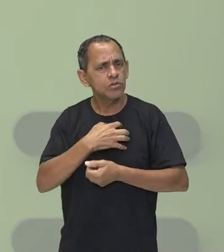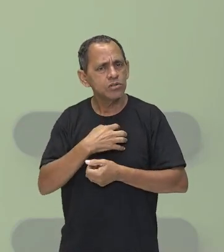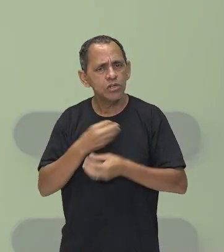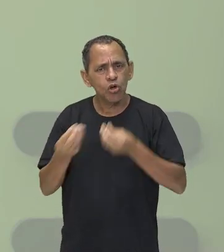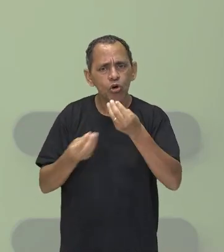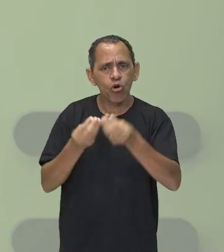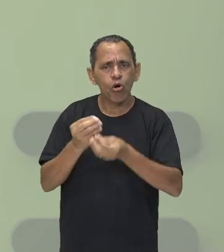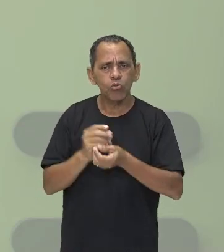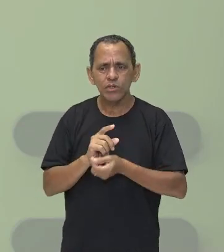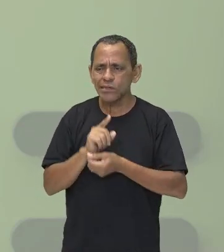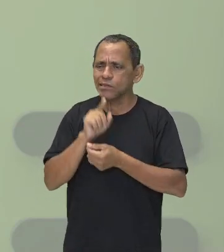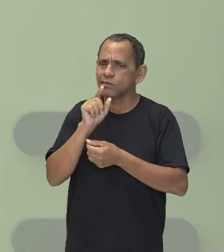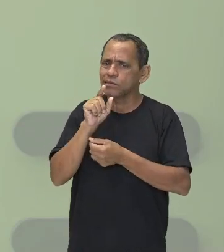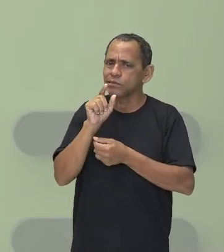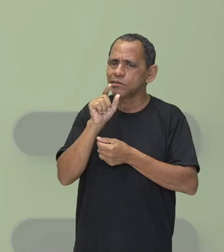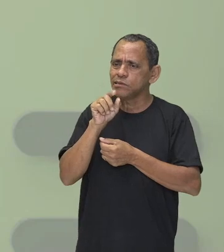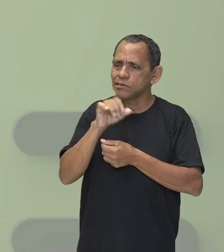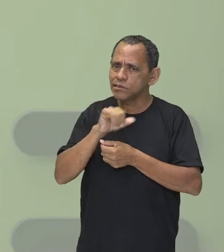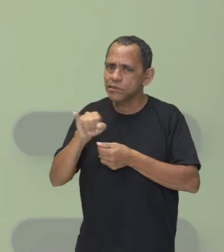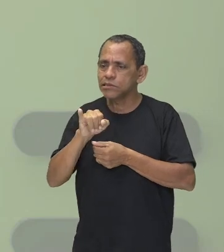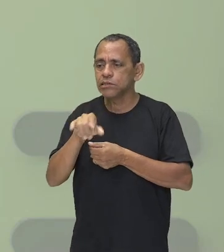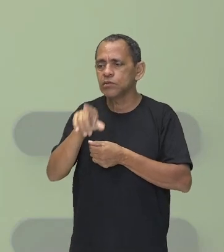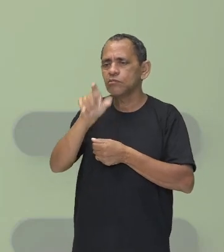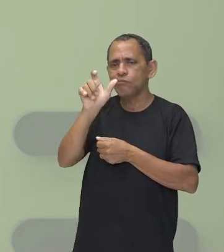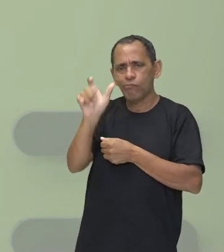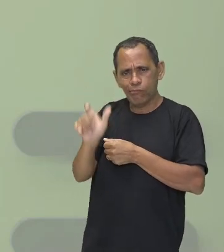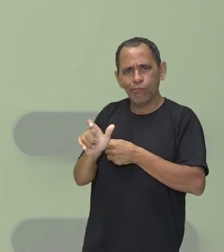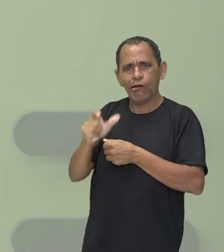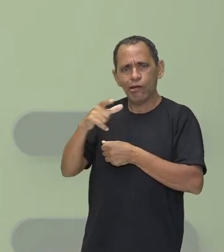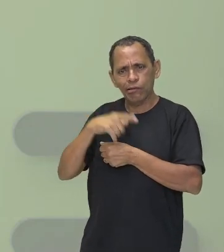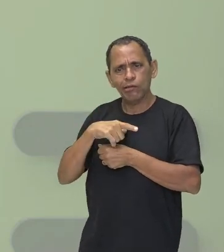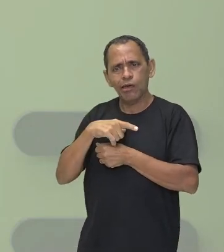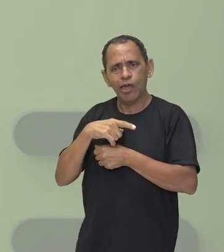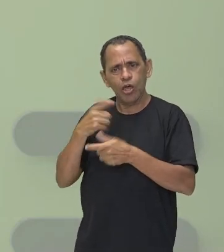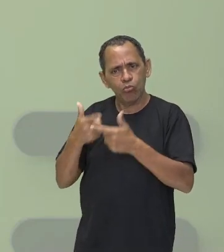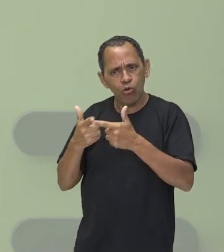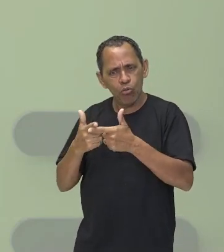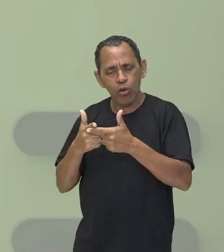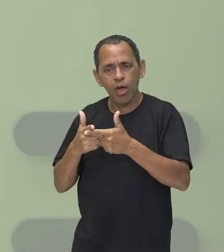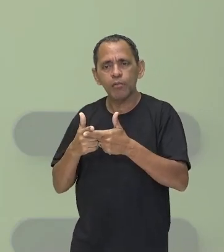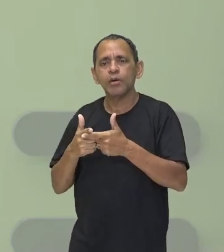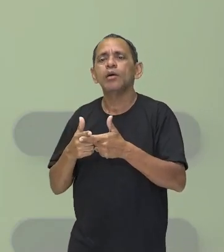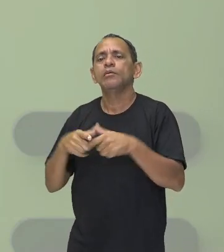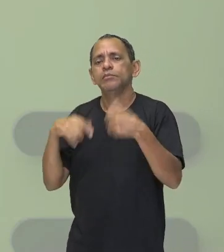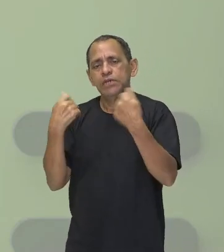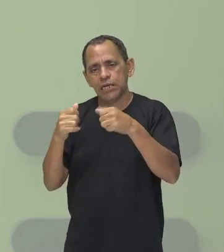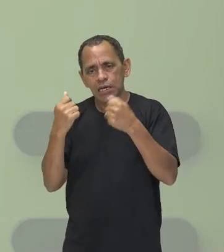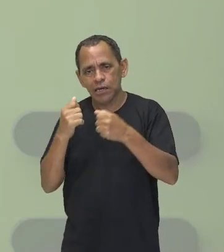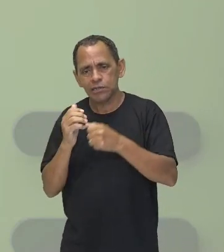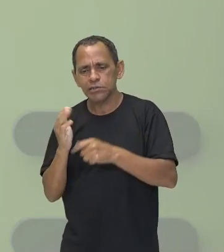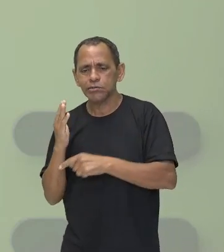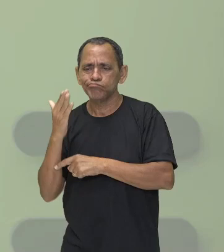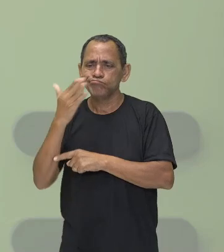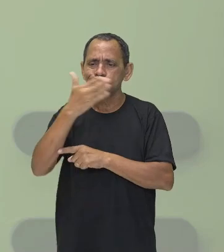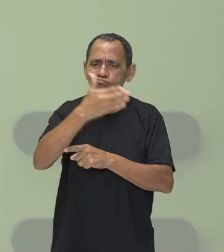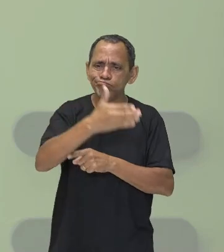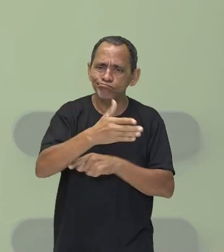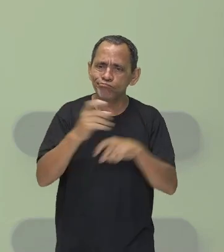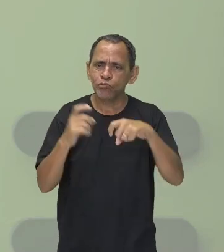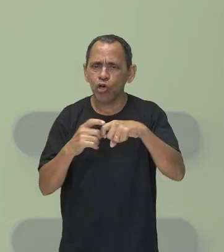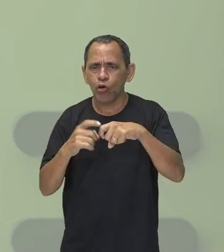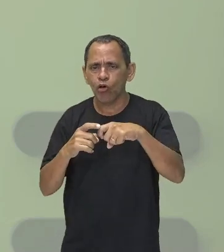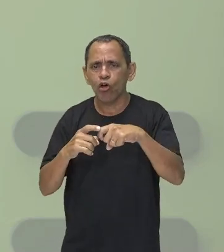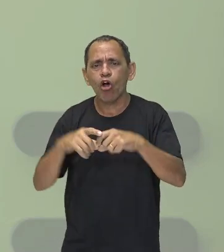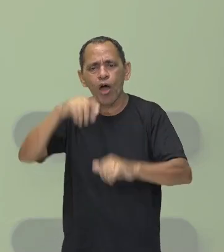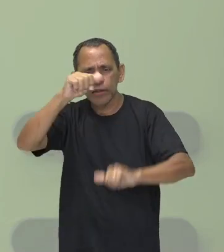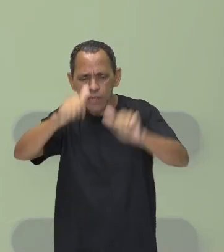que está assistindo, é bom consultar o médico, né, fazer exames, e o diagnóstico vai vir dele, ele que